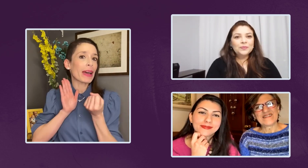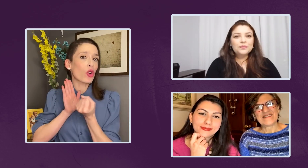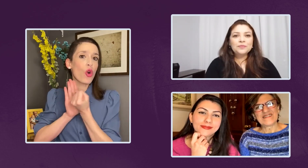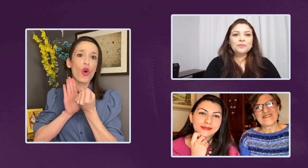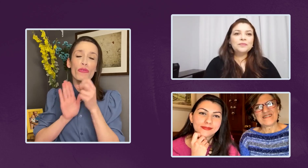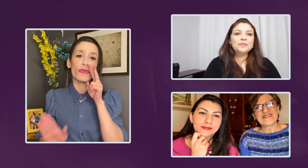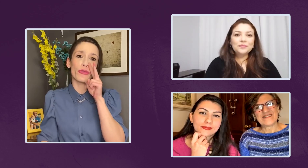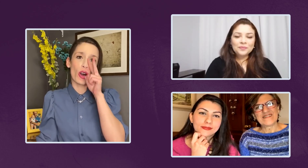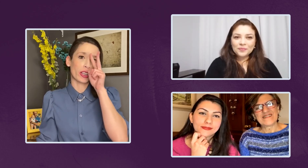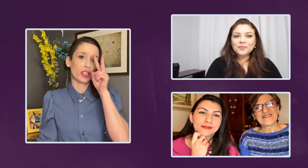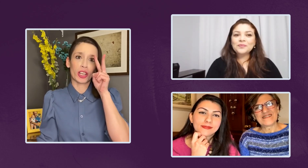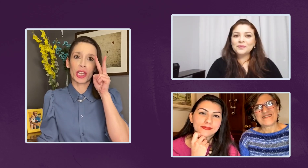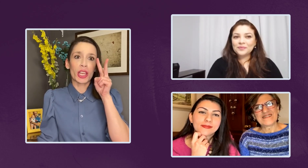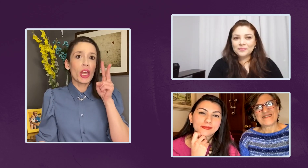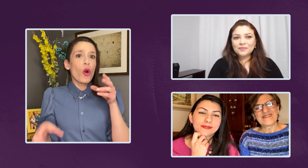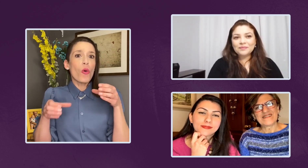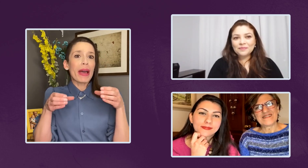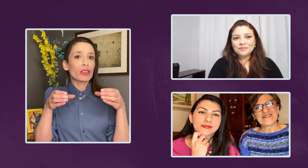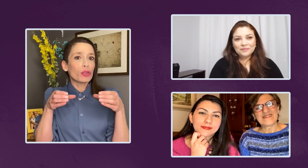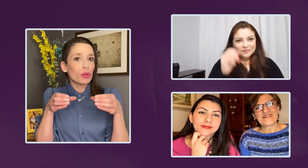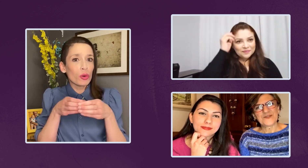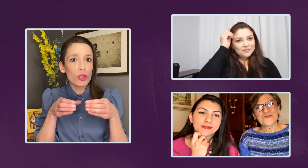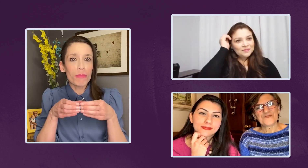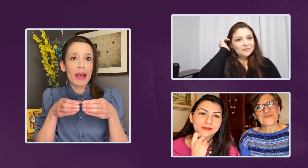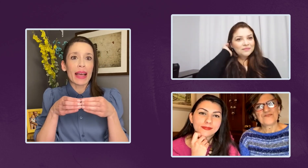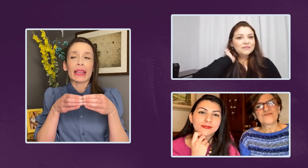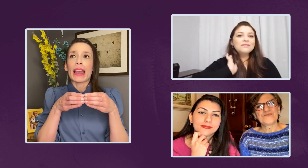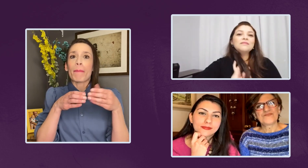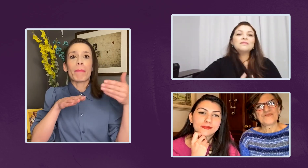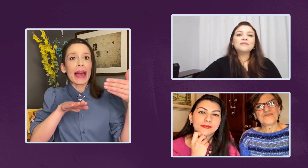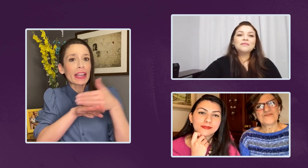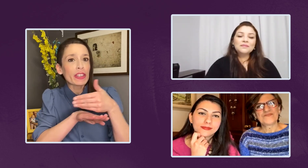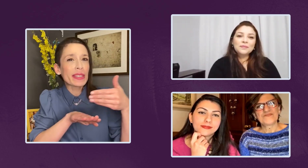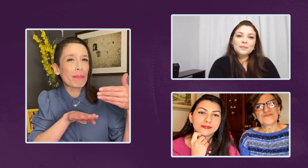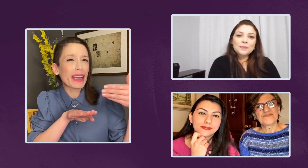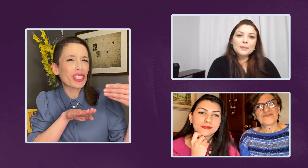me marcou forte. Uma turma